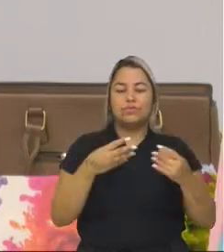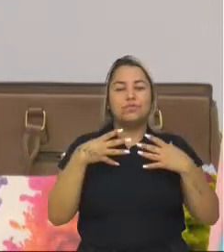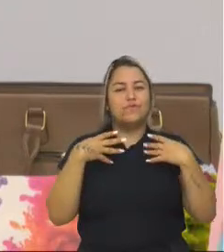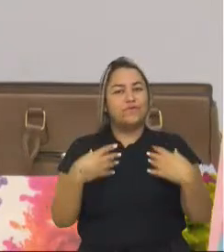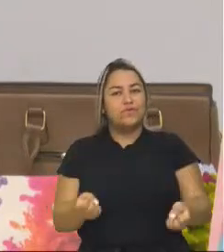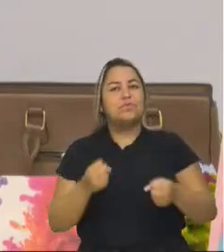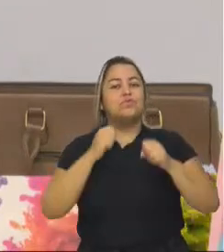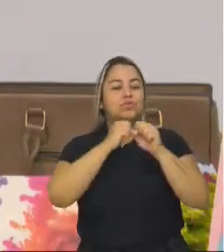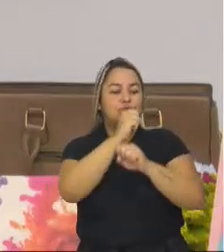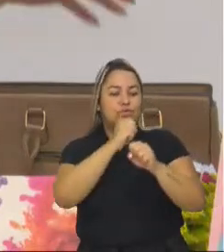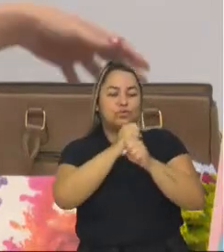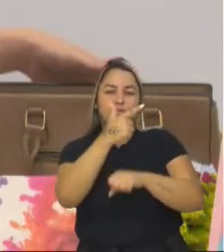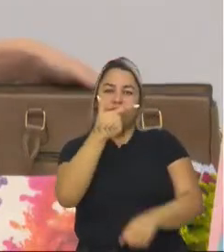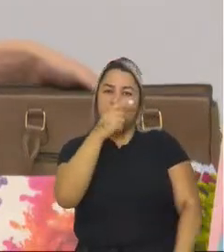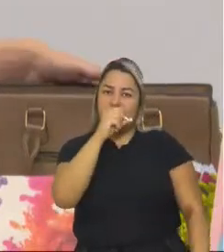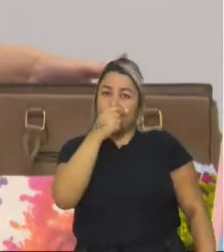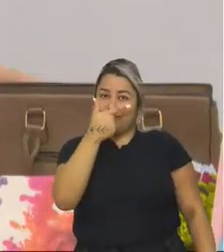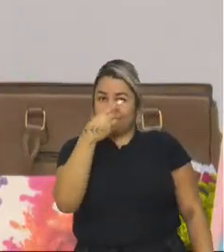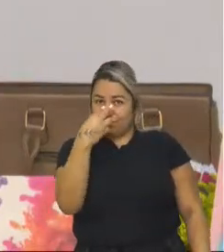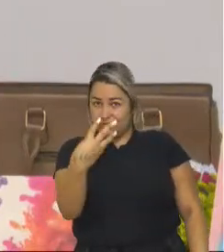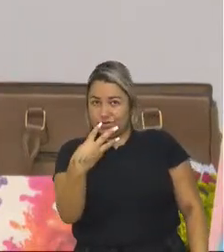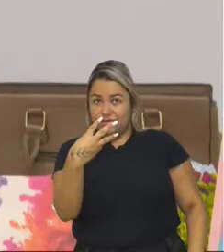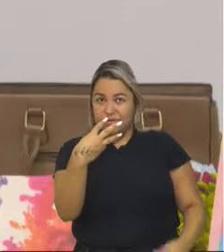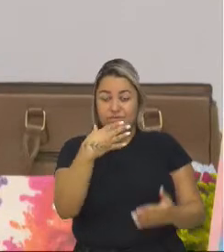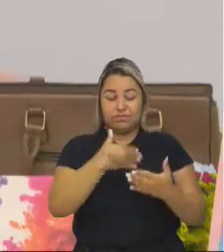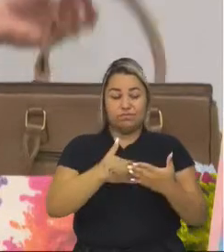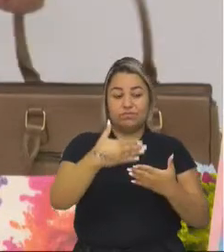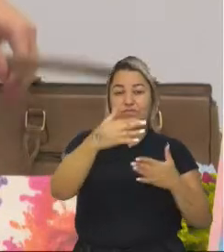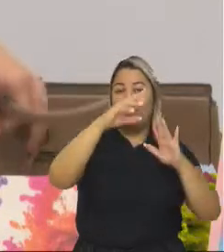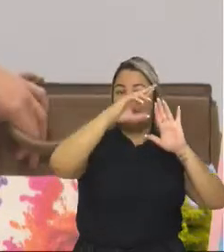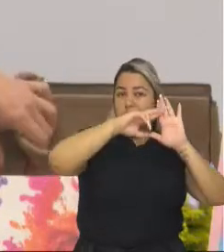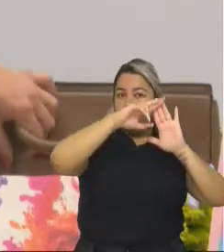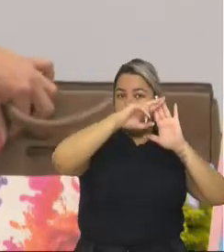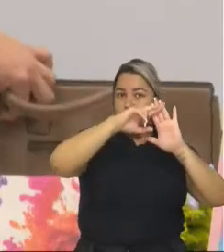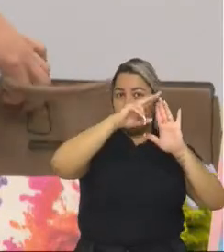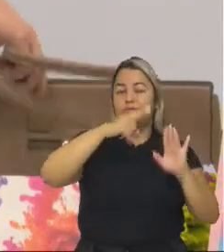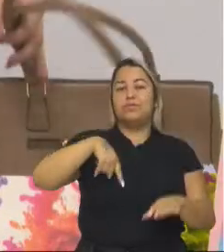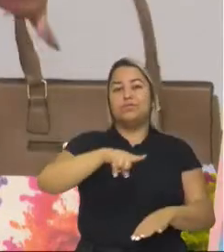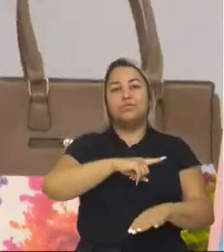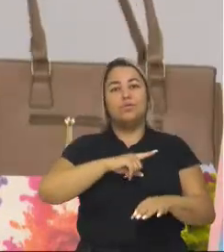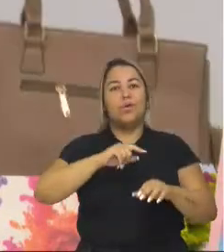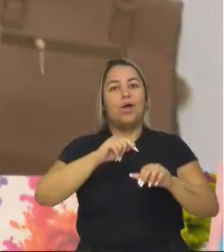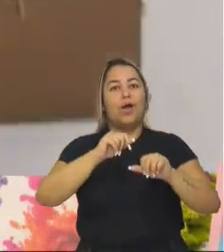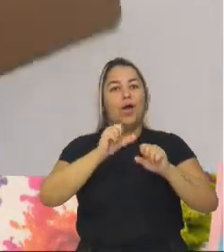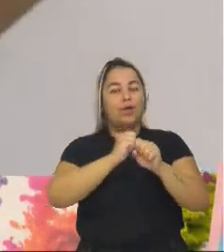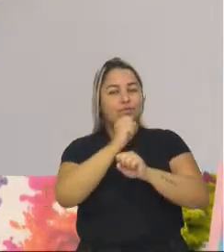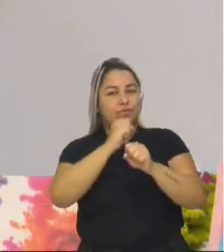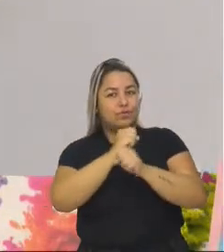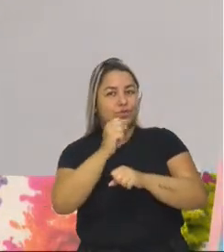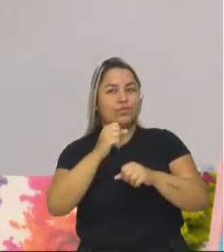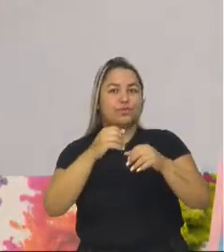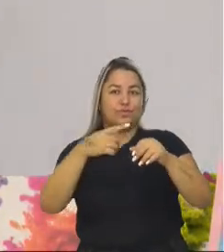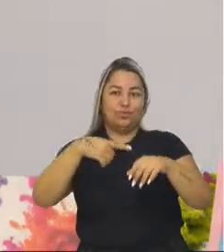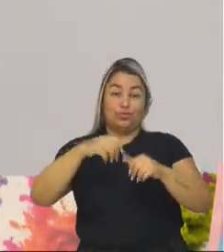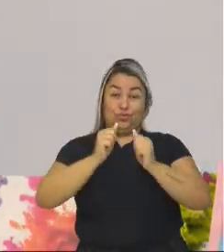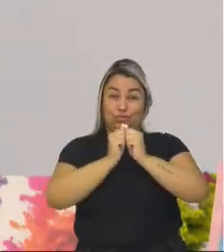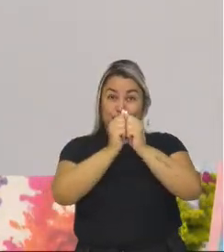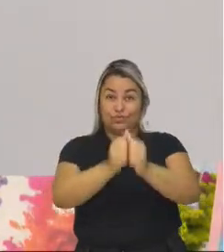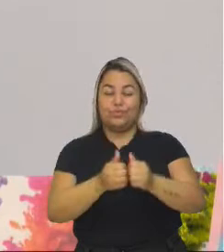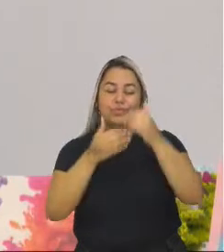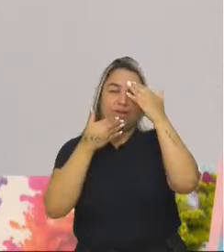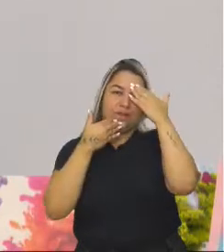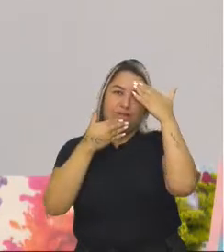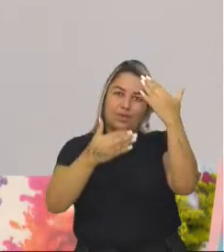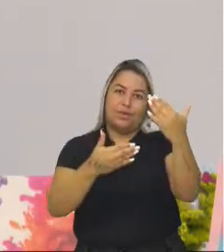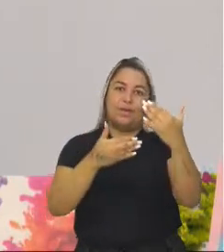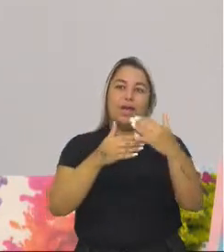construir em 2023 o início de uma grande revolução que a gente quer construir juntos. Muito obrigada, e por favor, a câmera